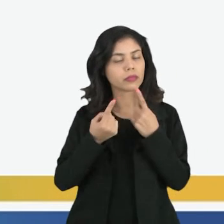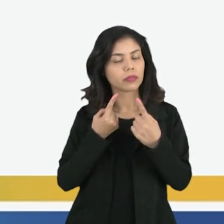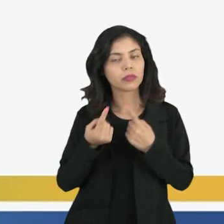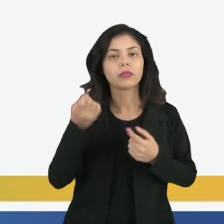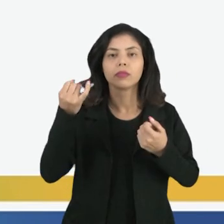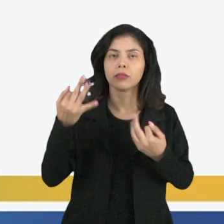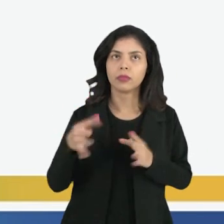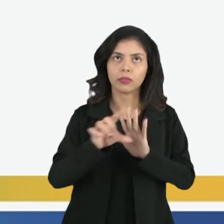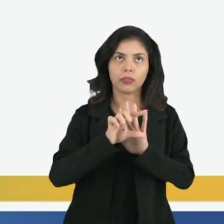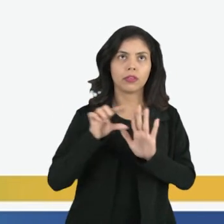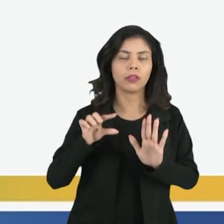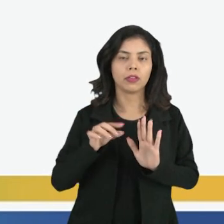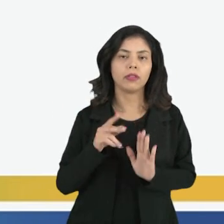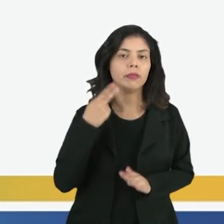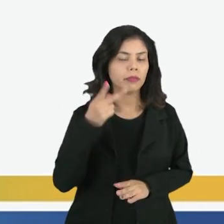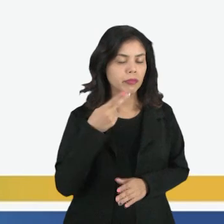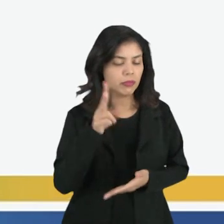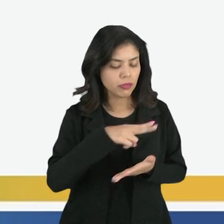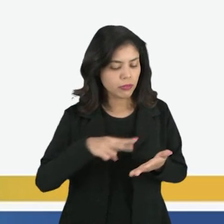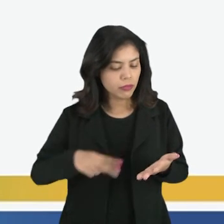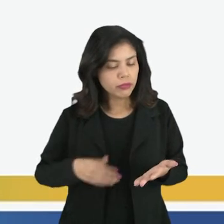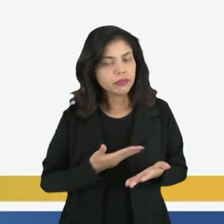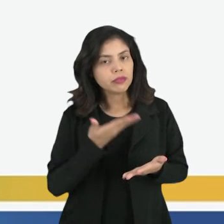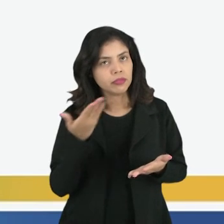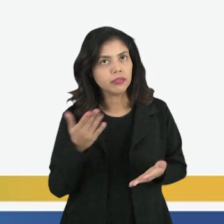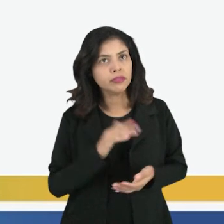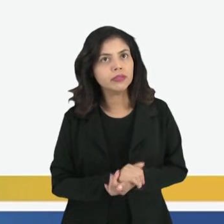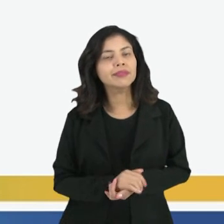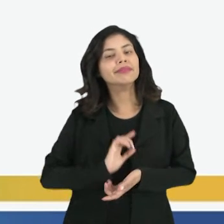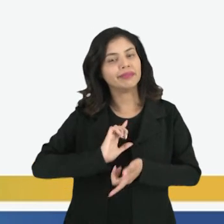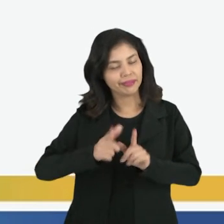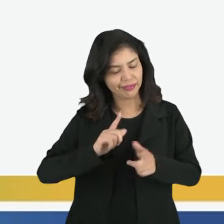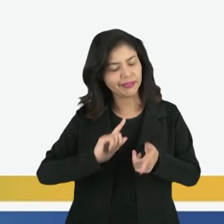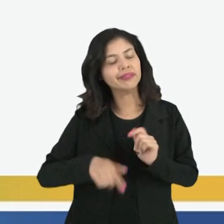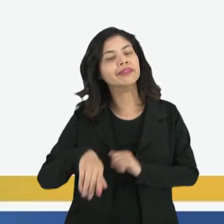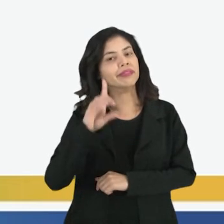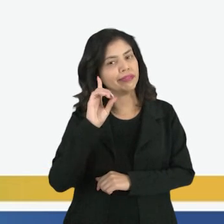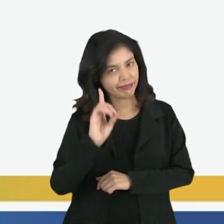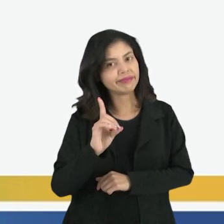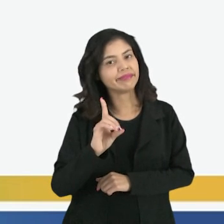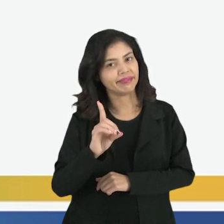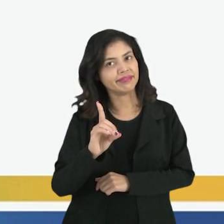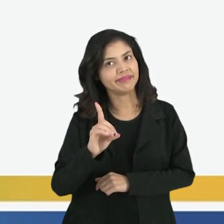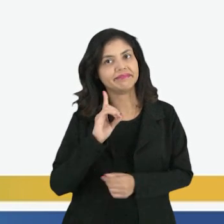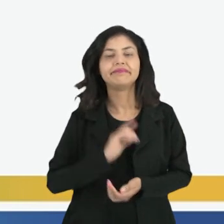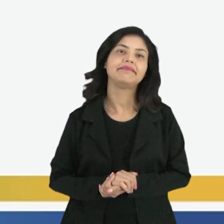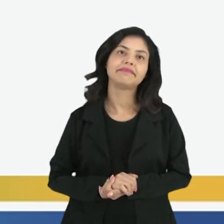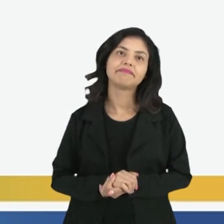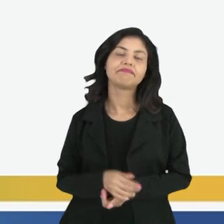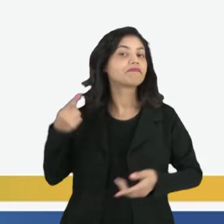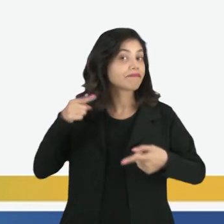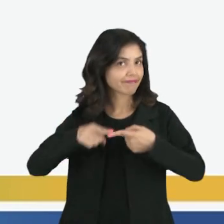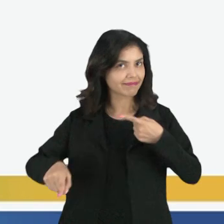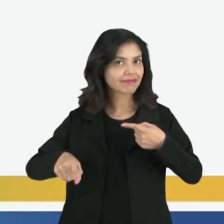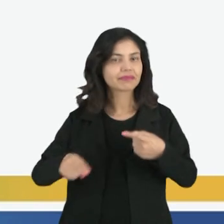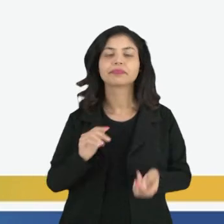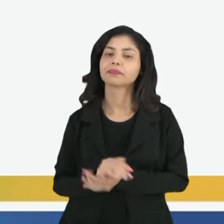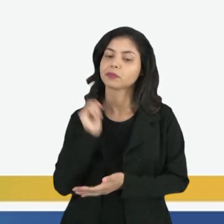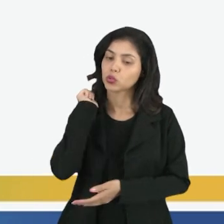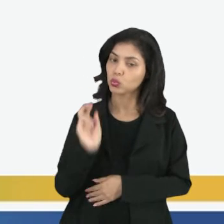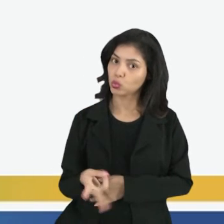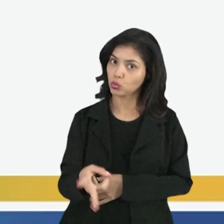preservação do meio ambiente. E aí vocês podem perceber, né? E aí vocês também, inclusive, podem me questionar, tá? Mas qual é